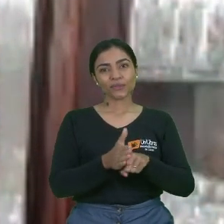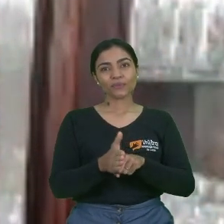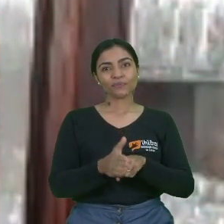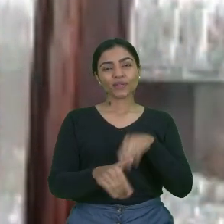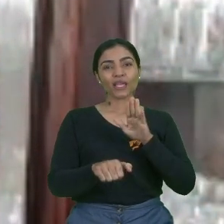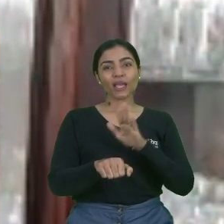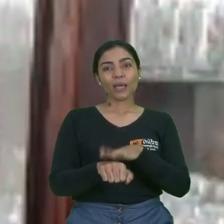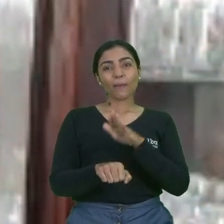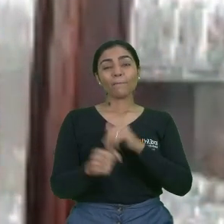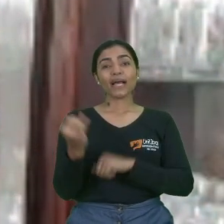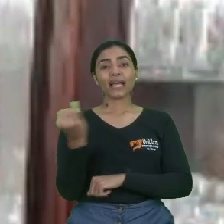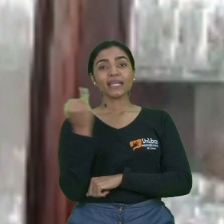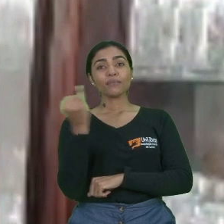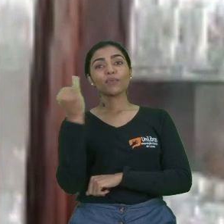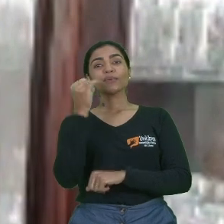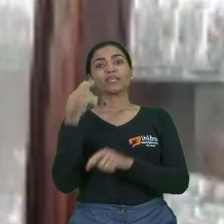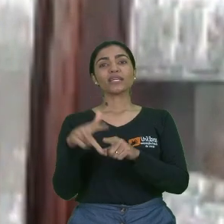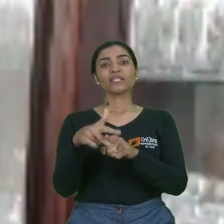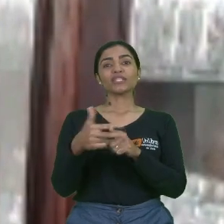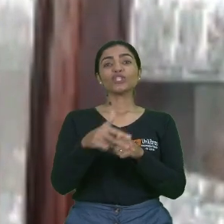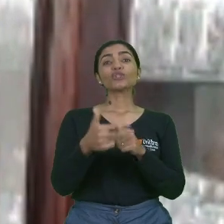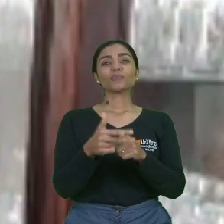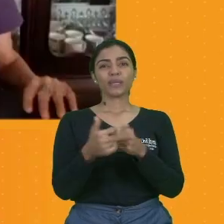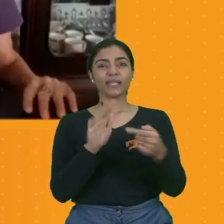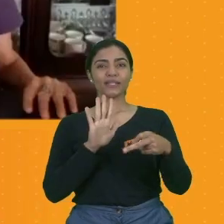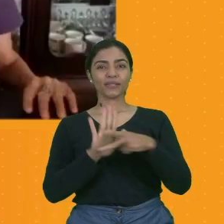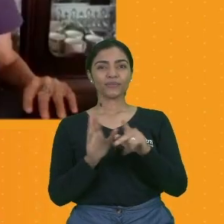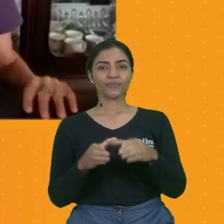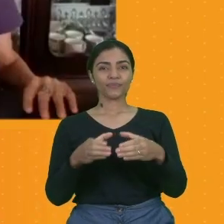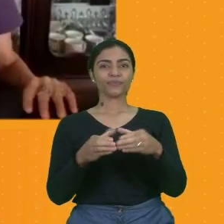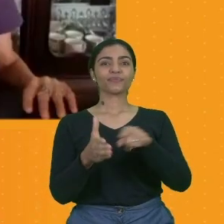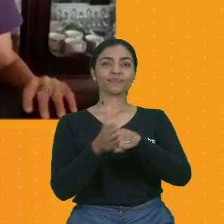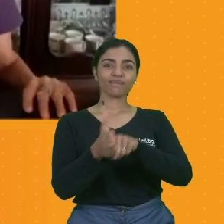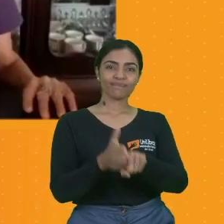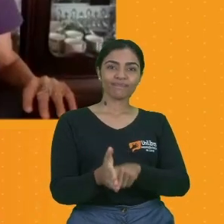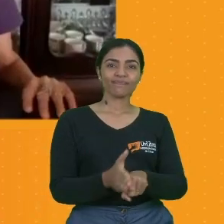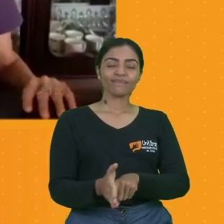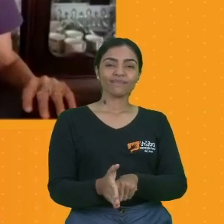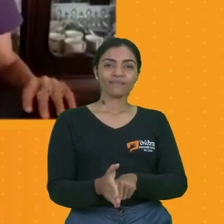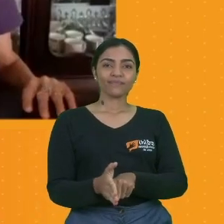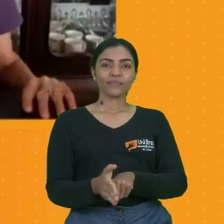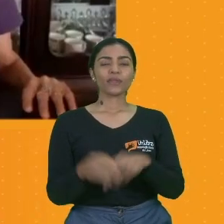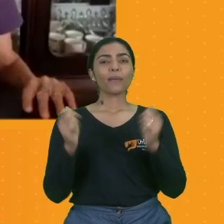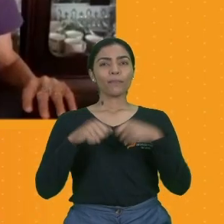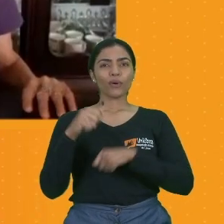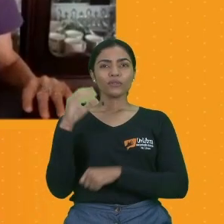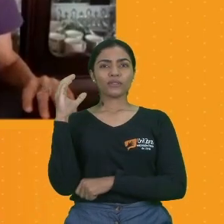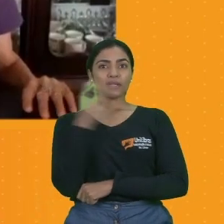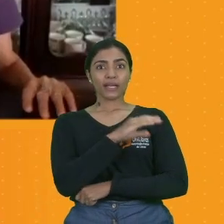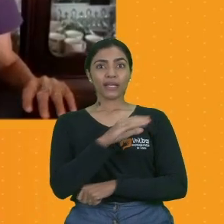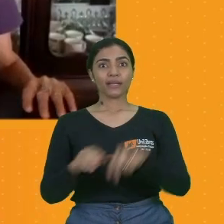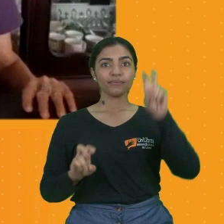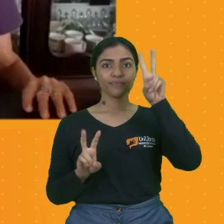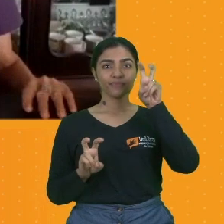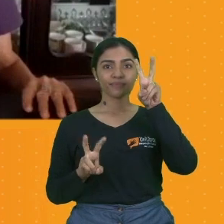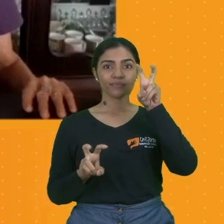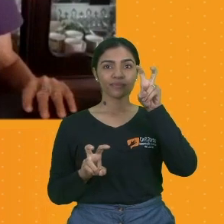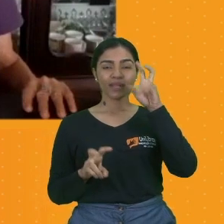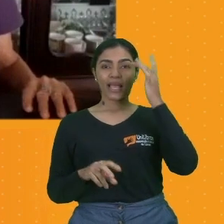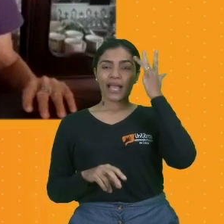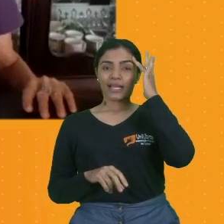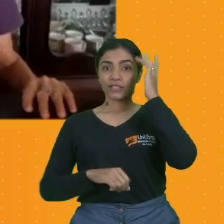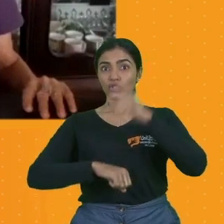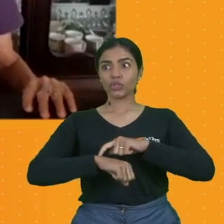esse objetivo deixar você ficar alguém alguém posso fazer uma situação você acha que o tempo